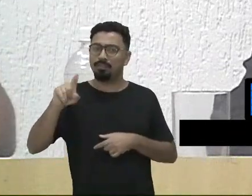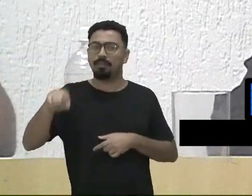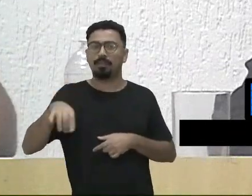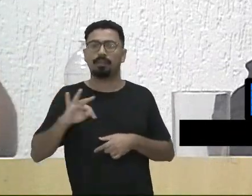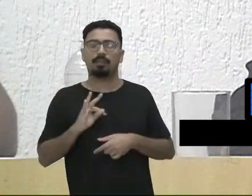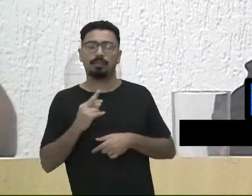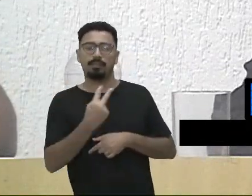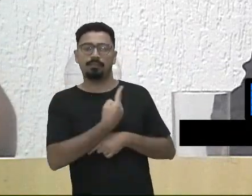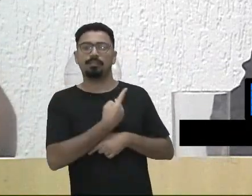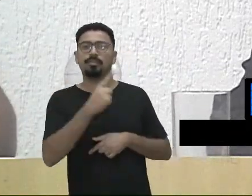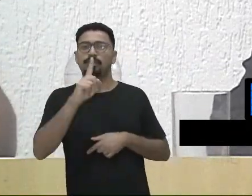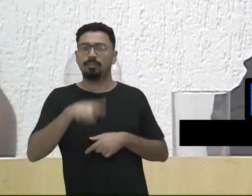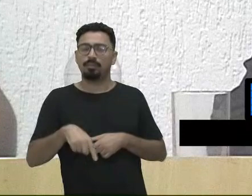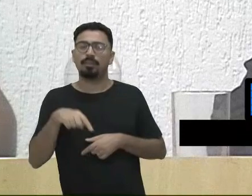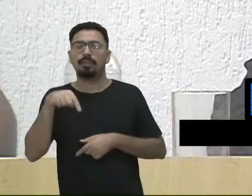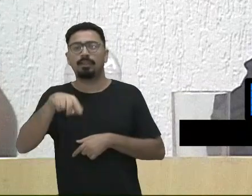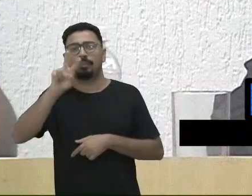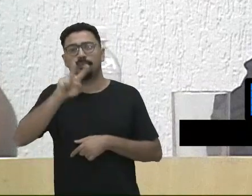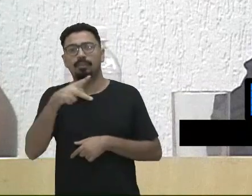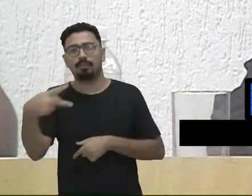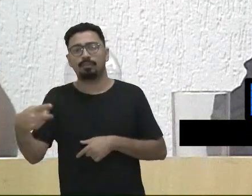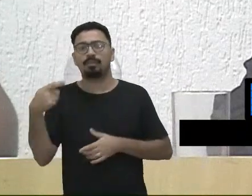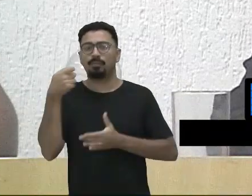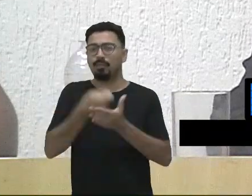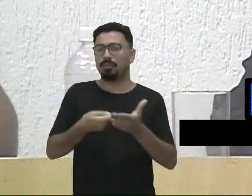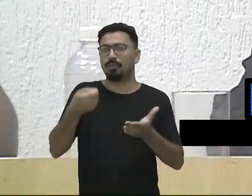Kika Medina, referência no Vale do Paraíba pela militância.